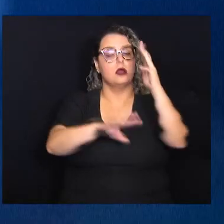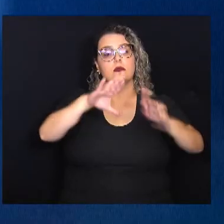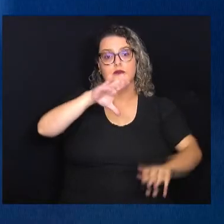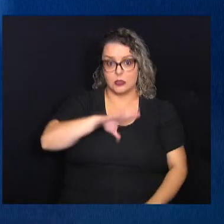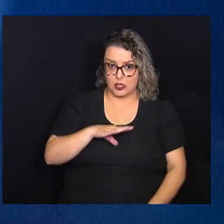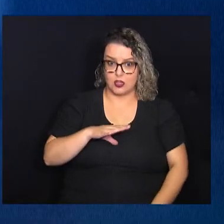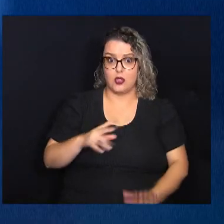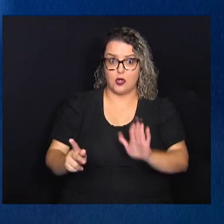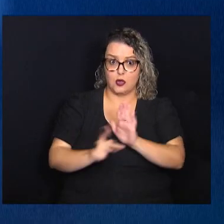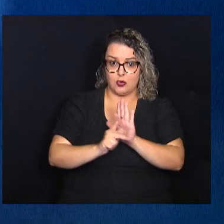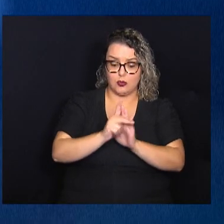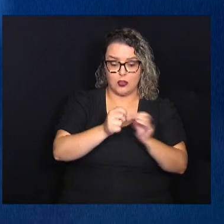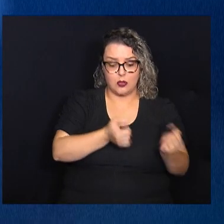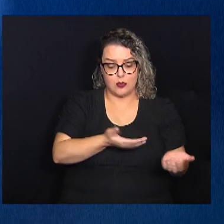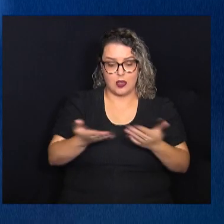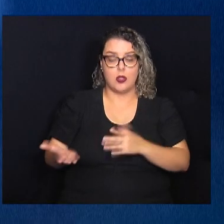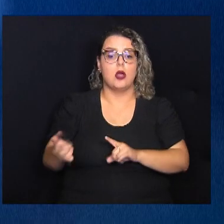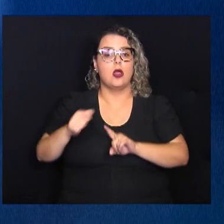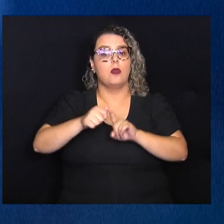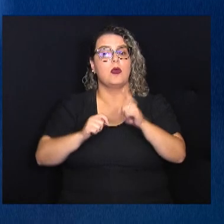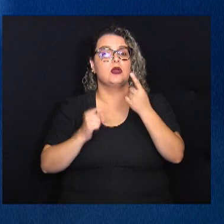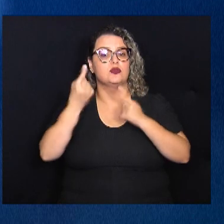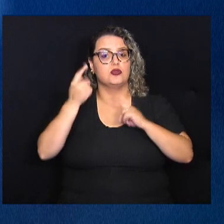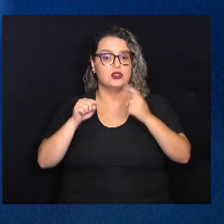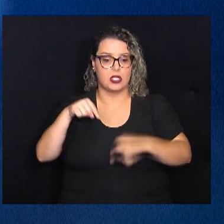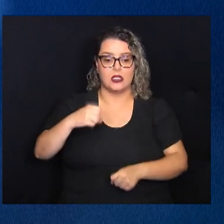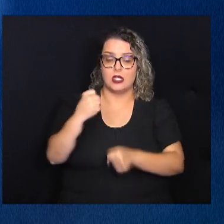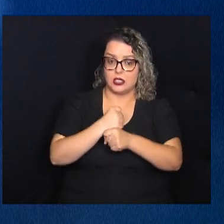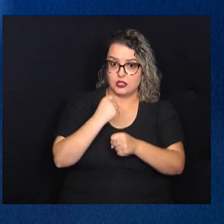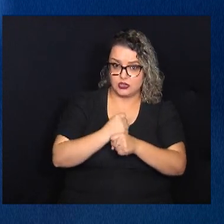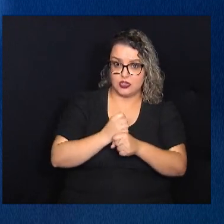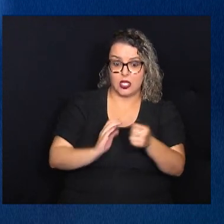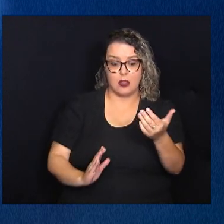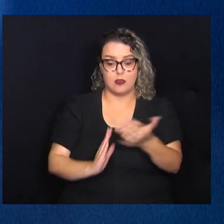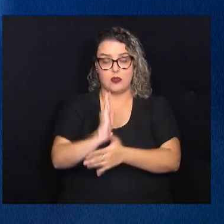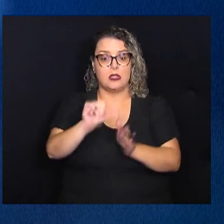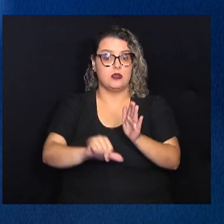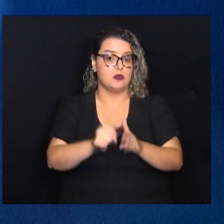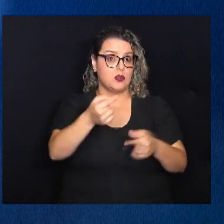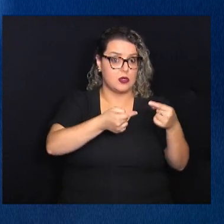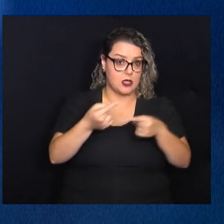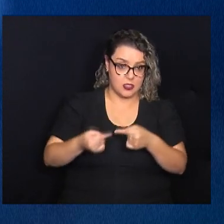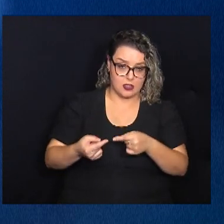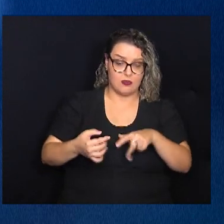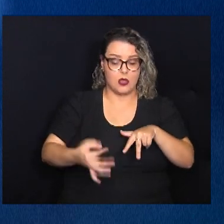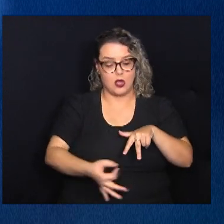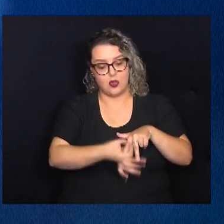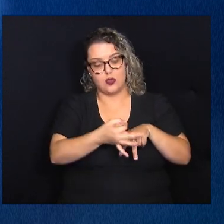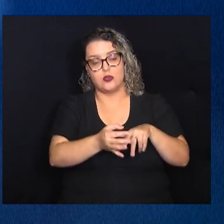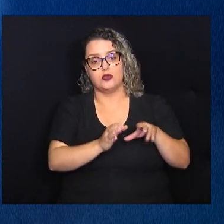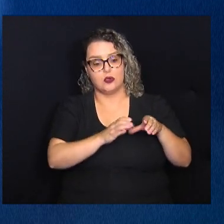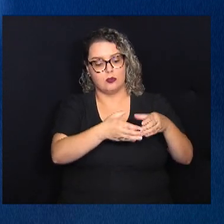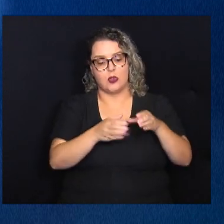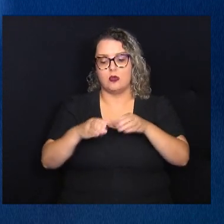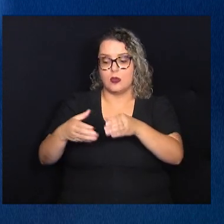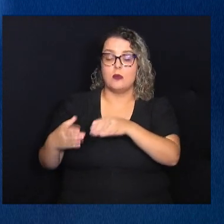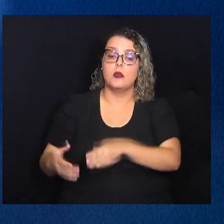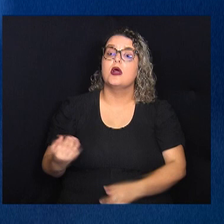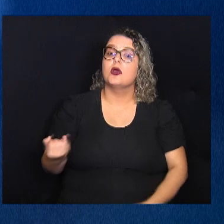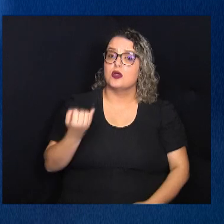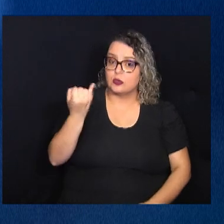projeto foi apresentado em fevereiro deste ano, aprovado em primeira discussão e está para manifestação das comissões pertinentes